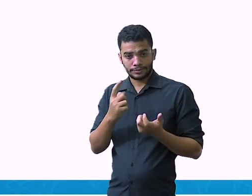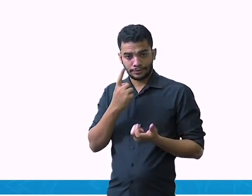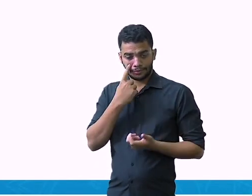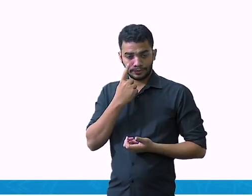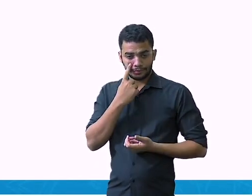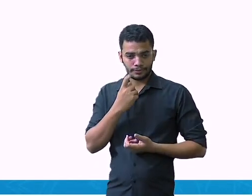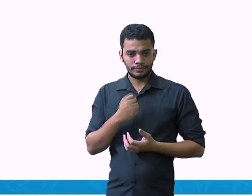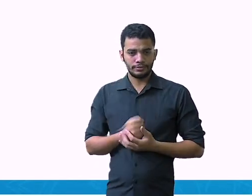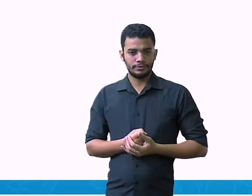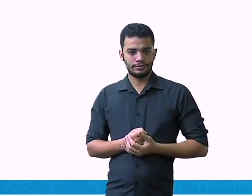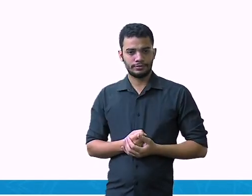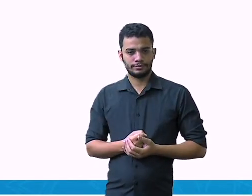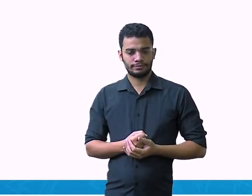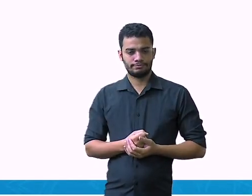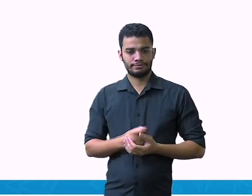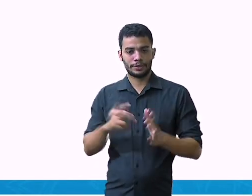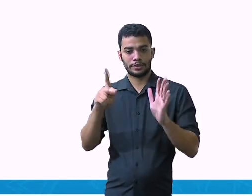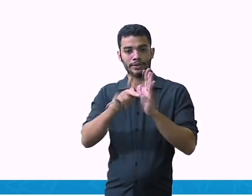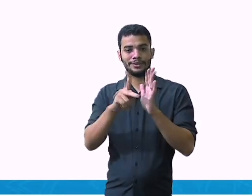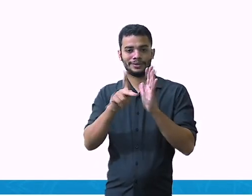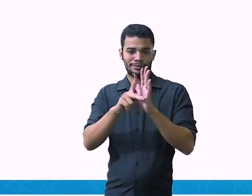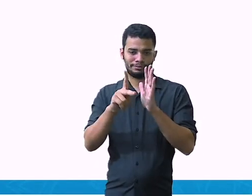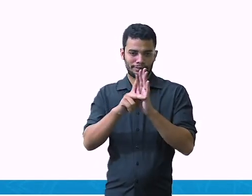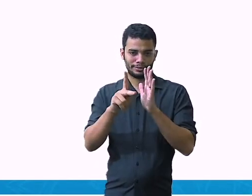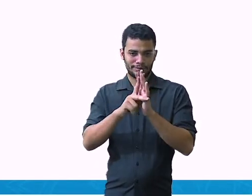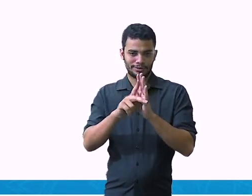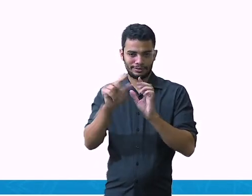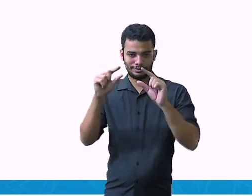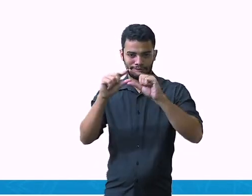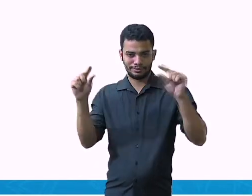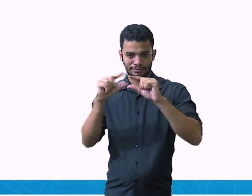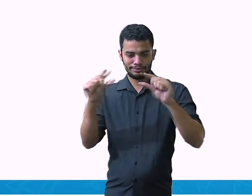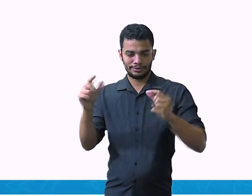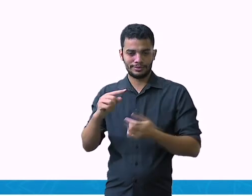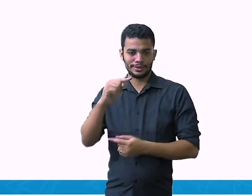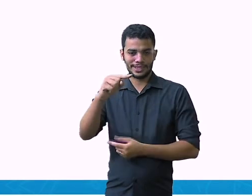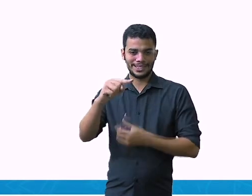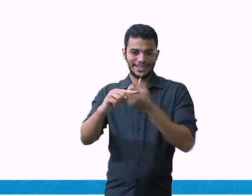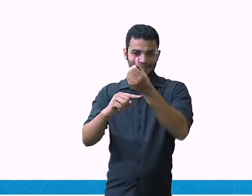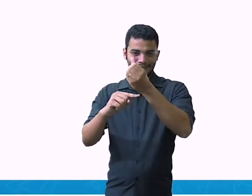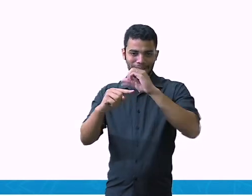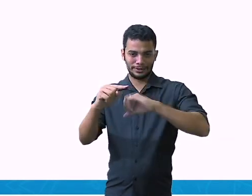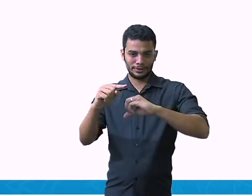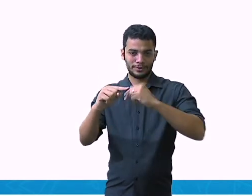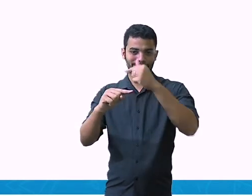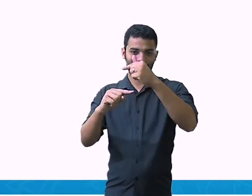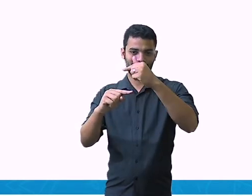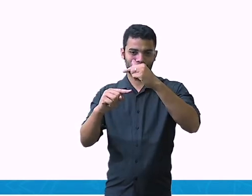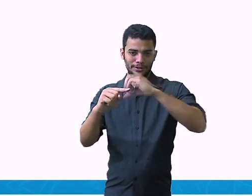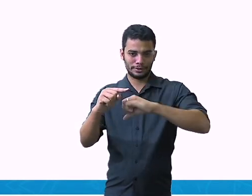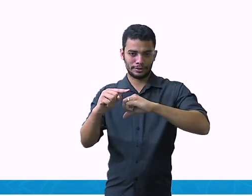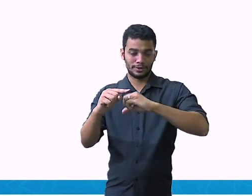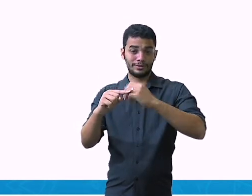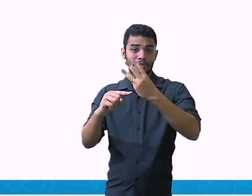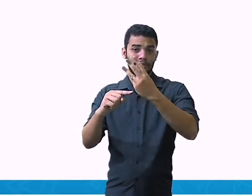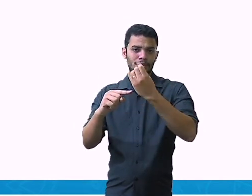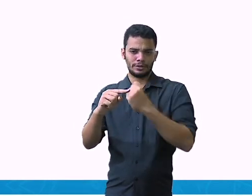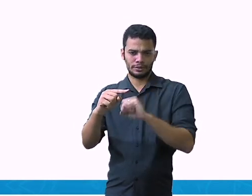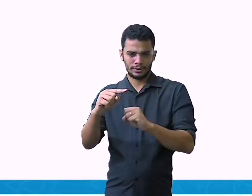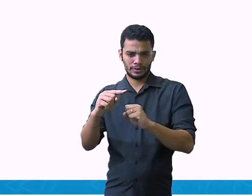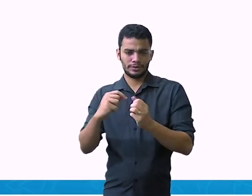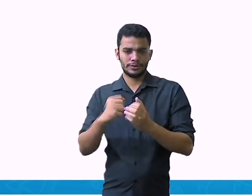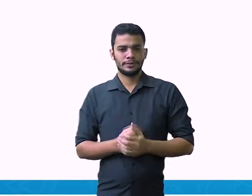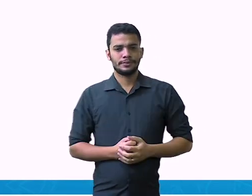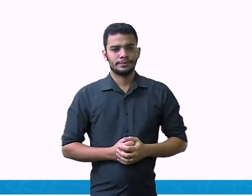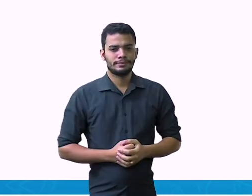9. E 3 oitavos, o 3 é menor do que 9. Ah, professora, mas você escreveu de um jeito diferente. Nós falamos